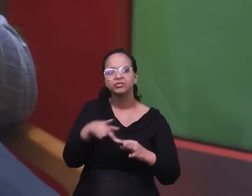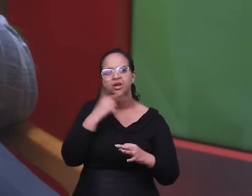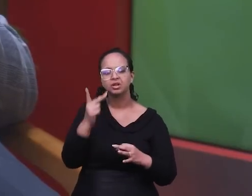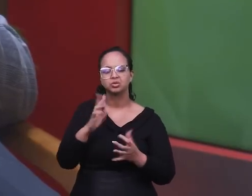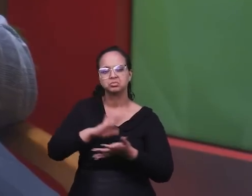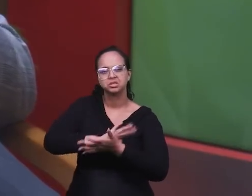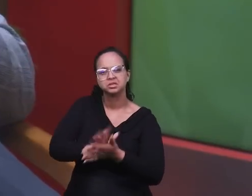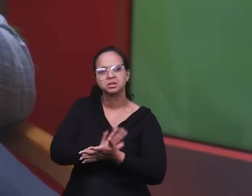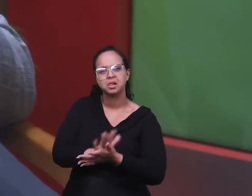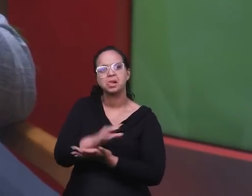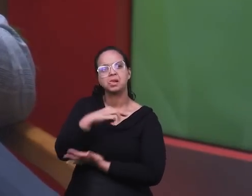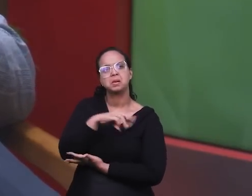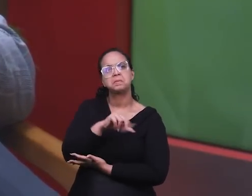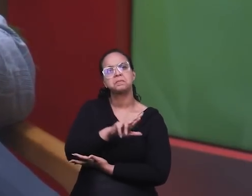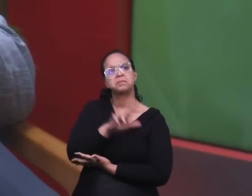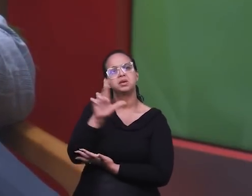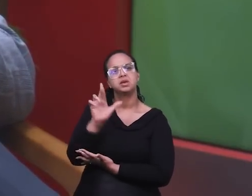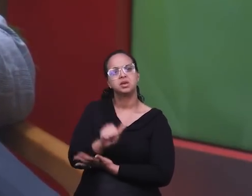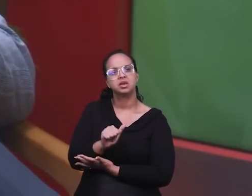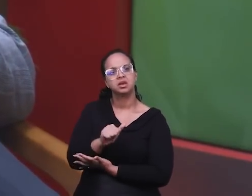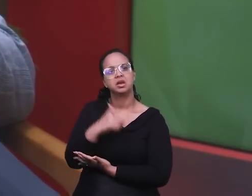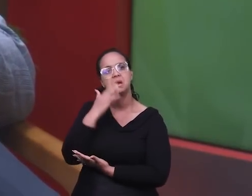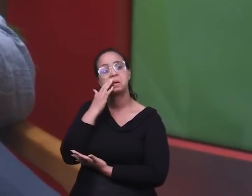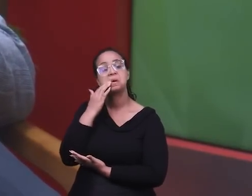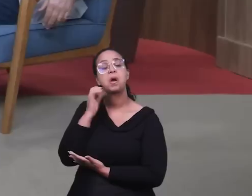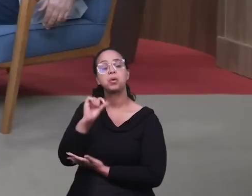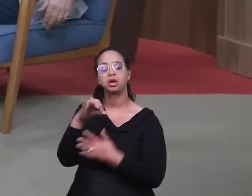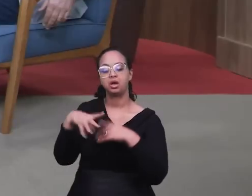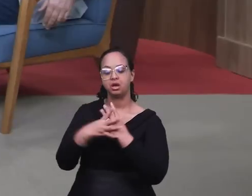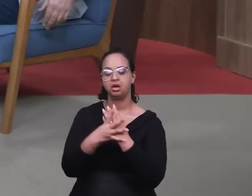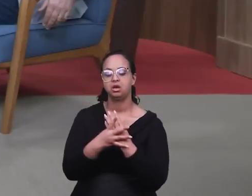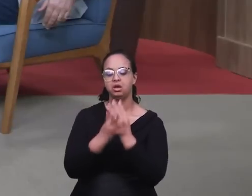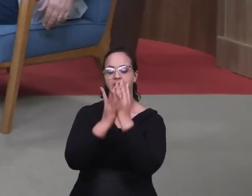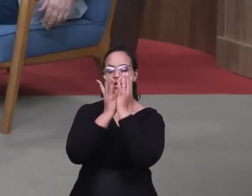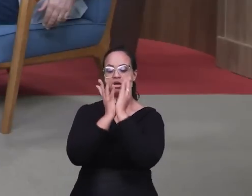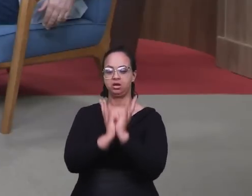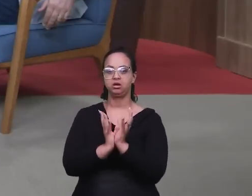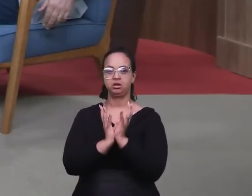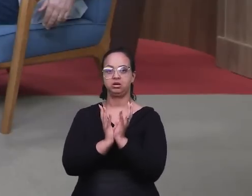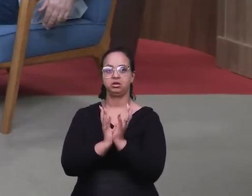nós comentamos muito sobre a mirra, mas a palavra diz que era um ramalhete.